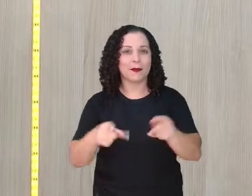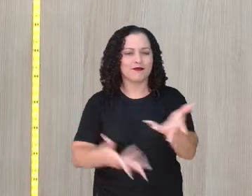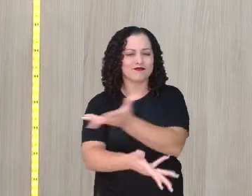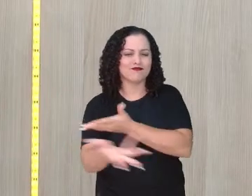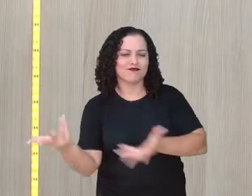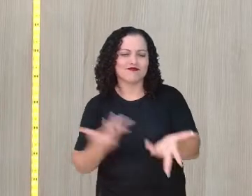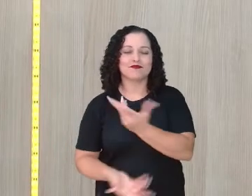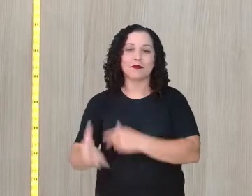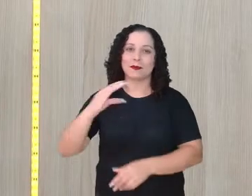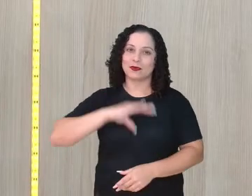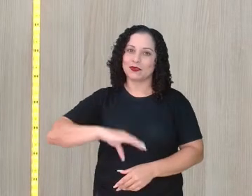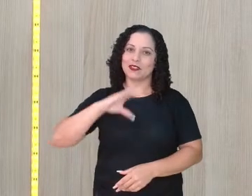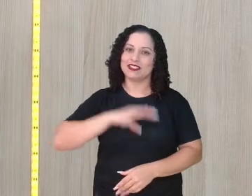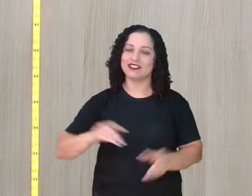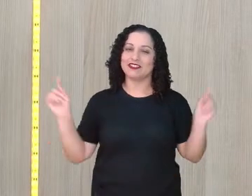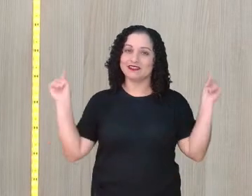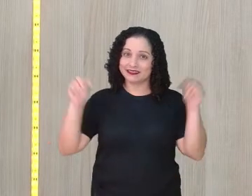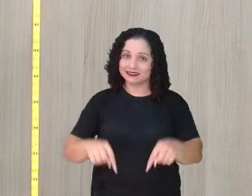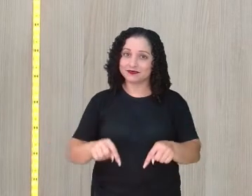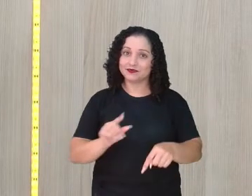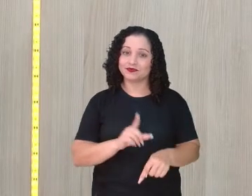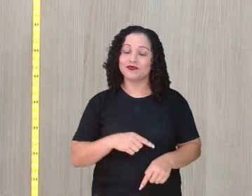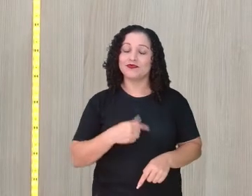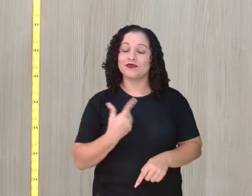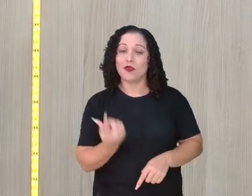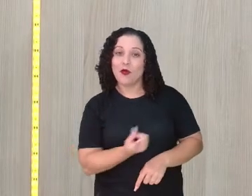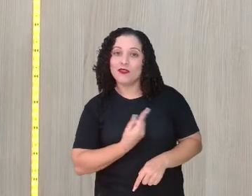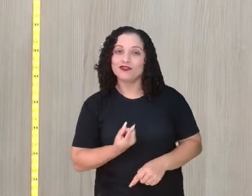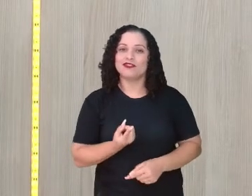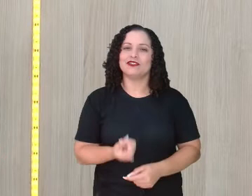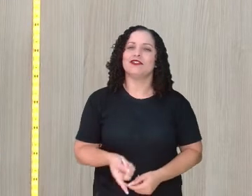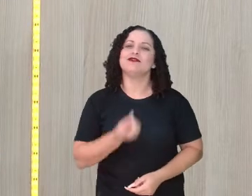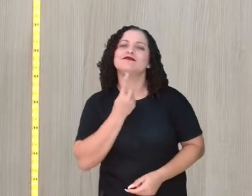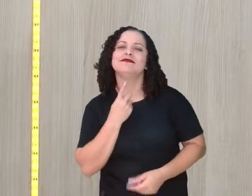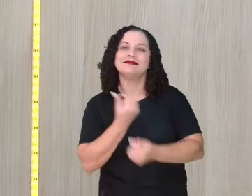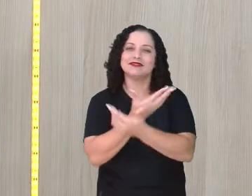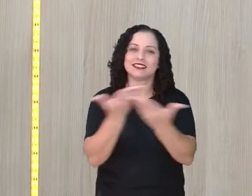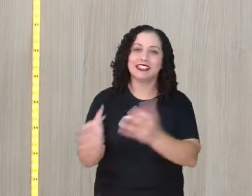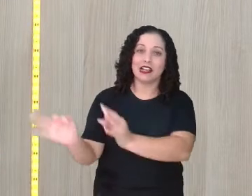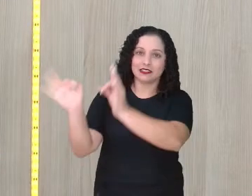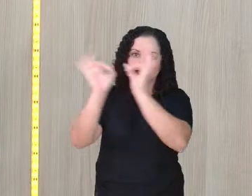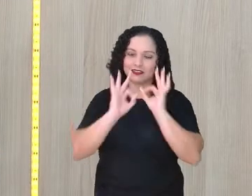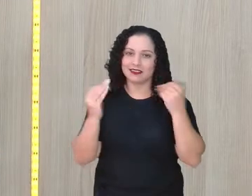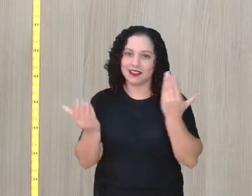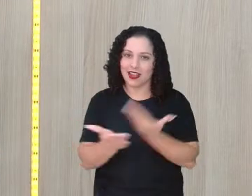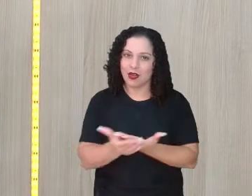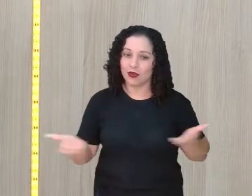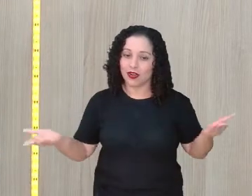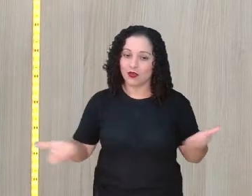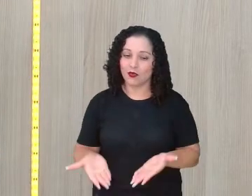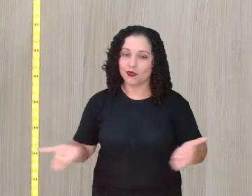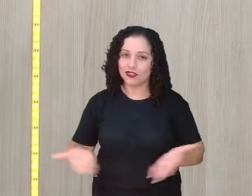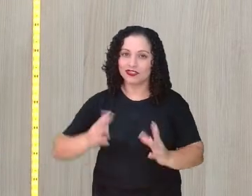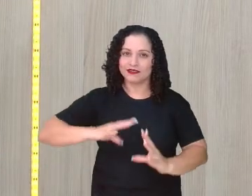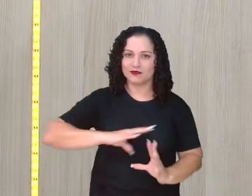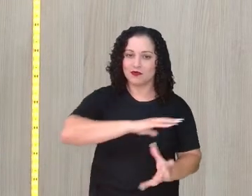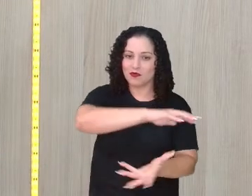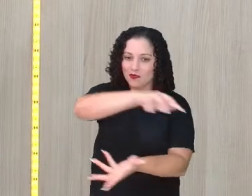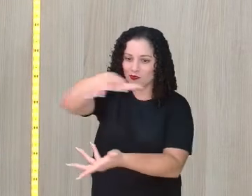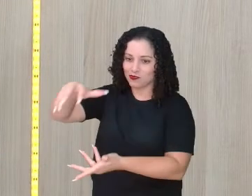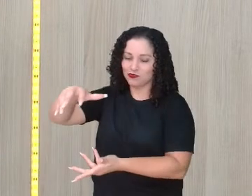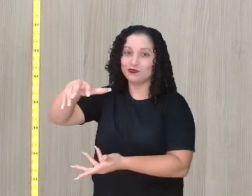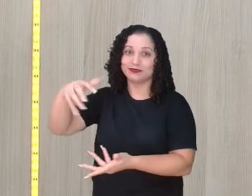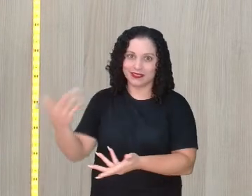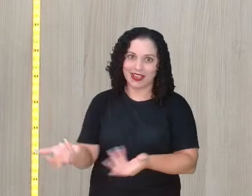Carla. Então, estamos aqui, esperamos que vocês estejam assistindo. Hoje, como um Dia Mundial da Terra, não é? Então, trago para vocês assim